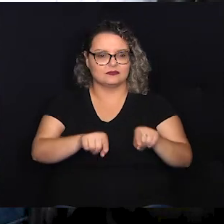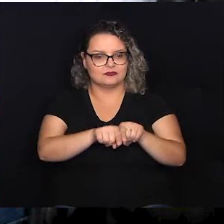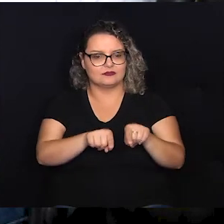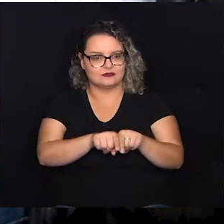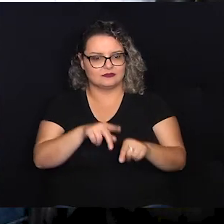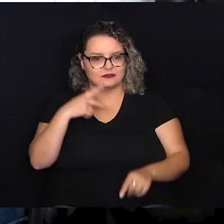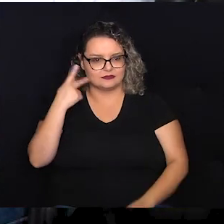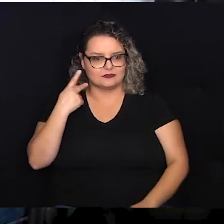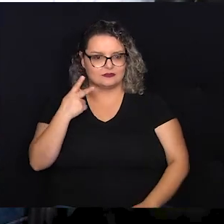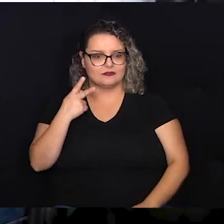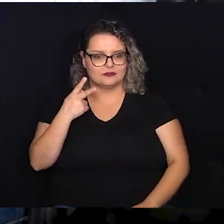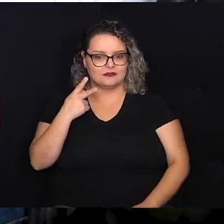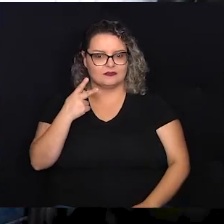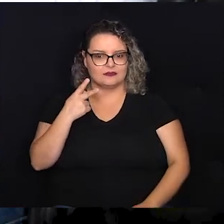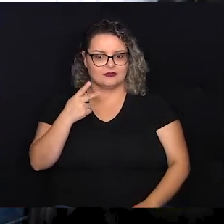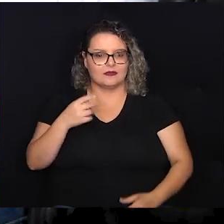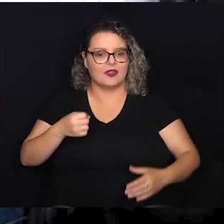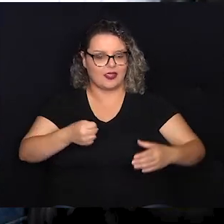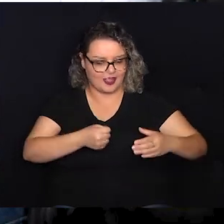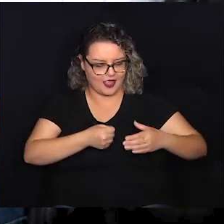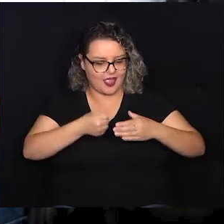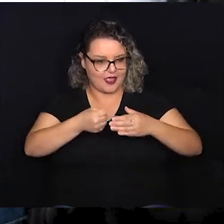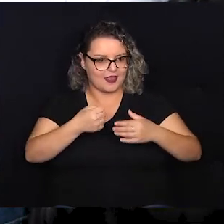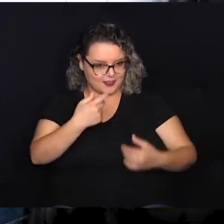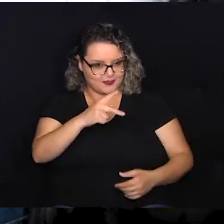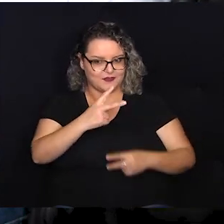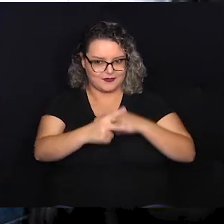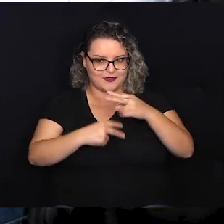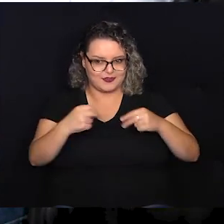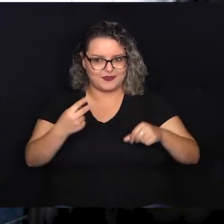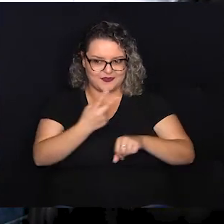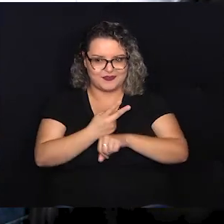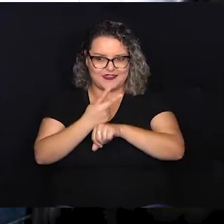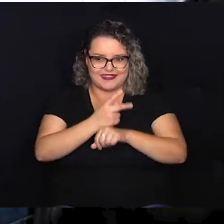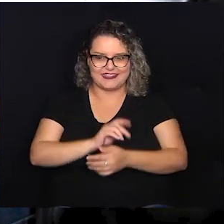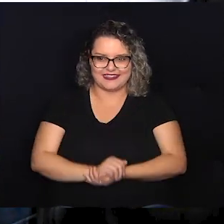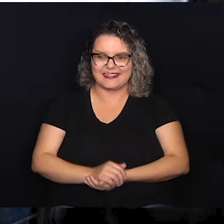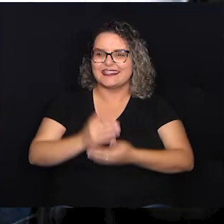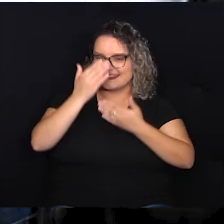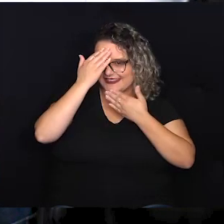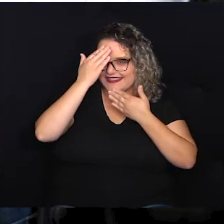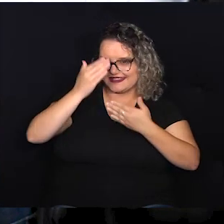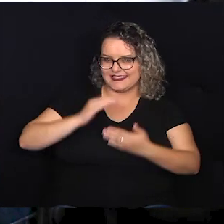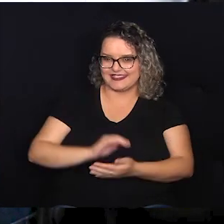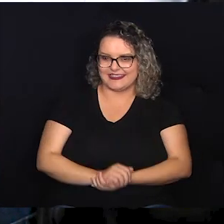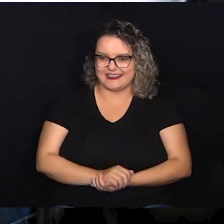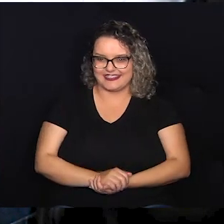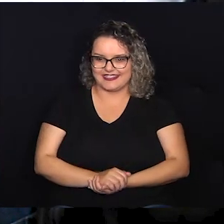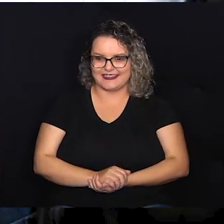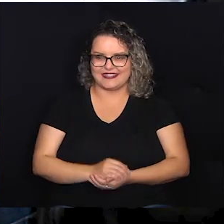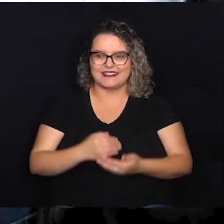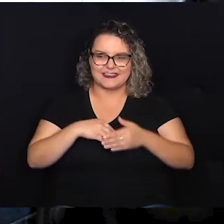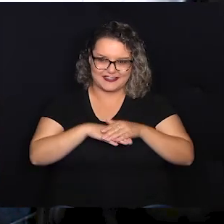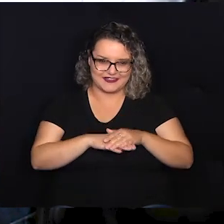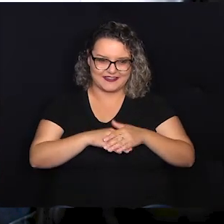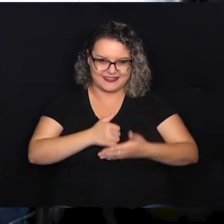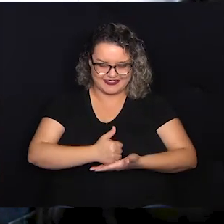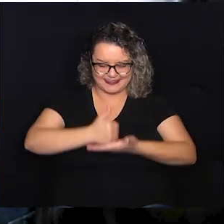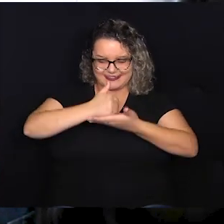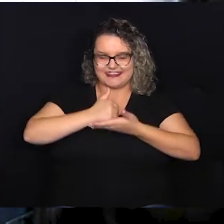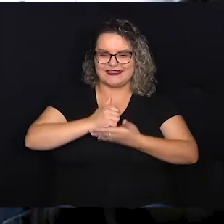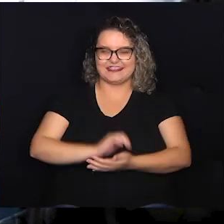Inclusive, vereador, já fica com a caneca que ela é sua, o senhor vai levar de presente, hein? Obrigado, isso aqui eu vou guardar como um